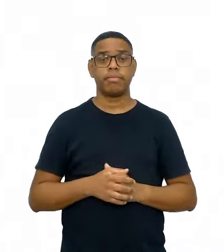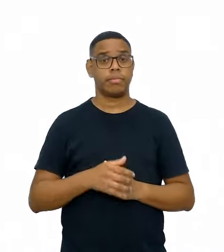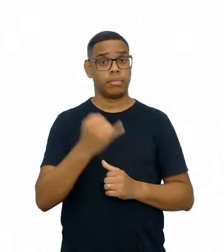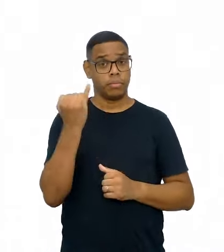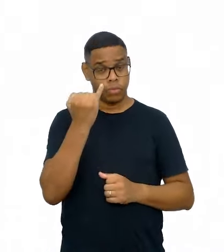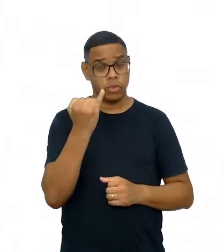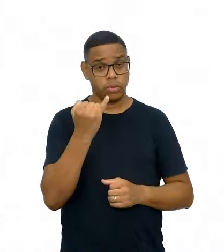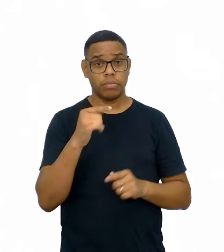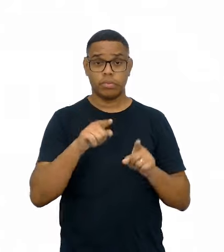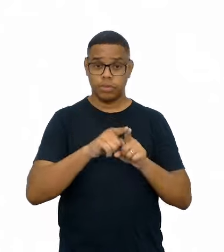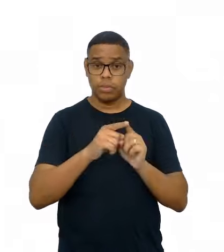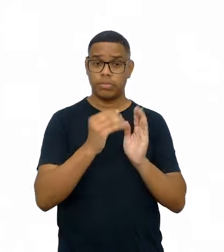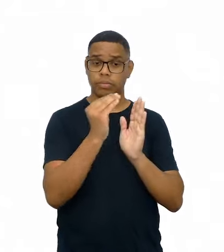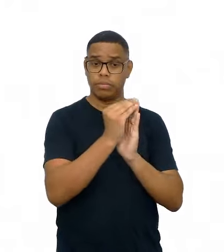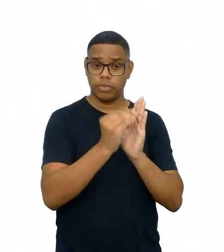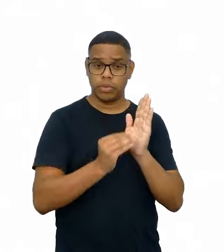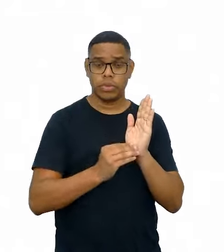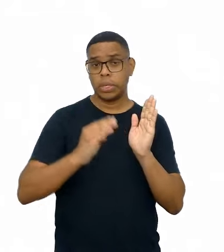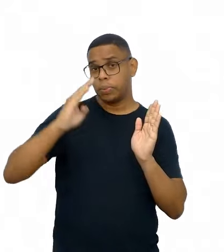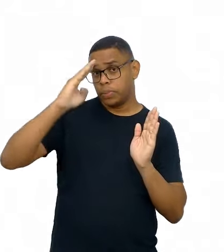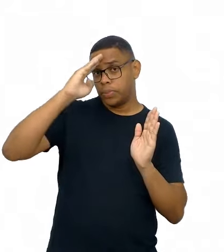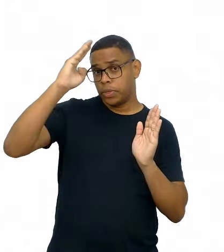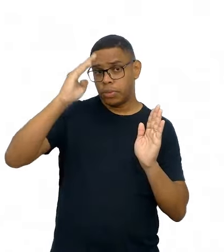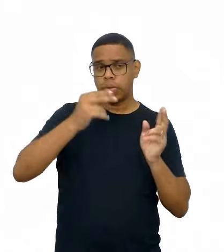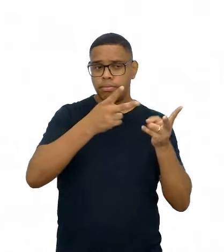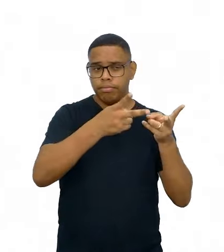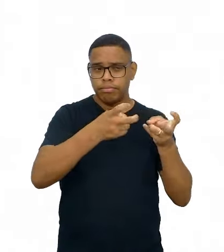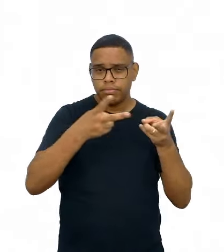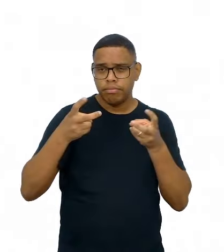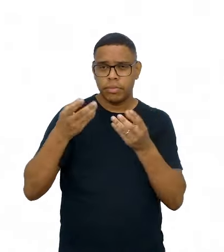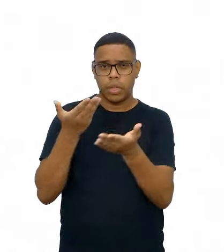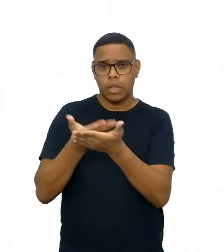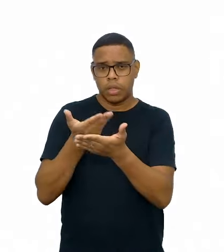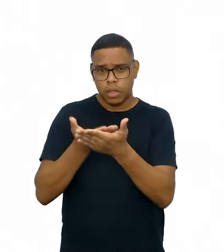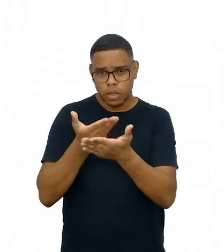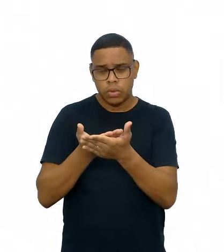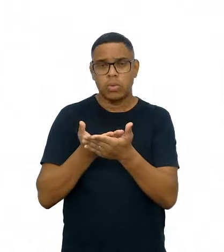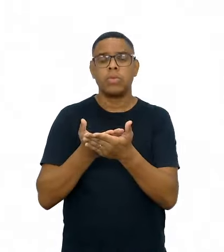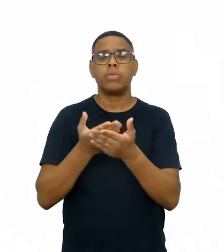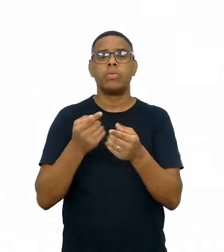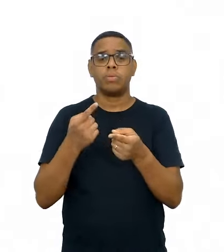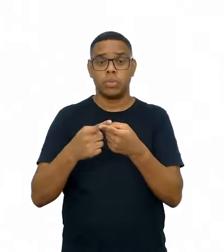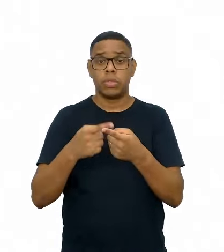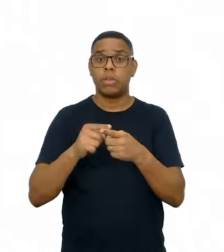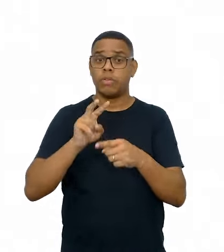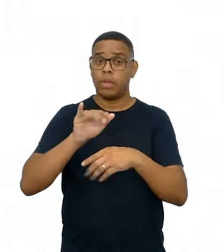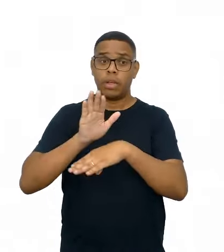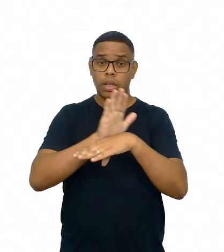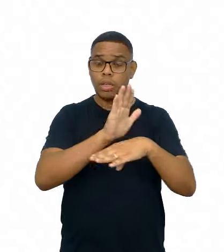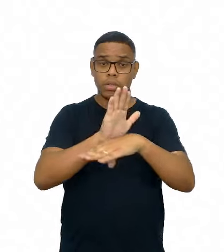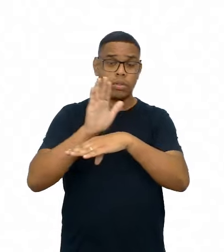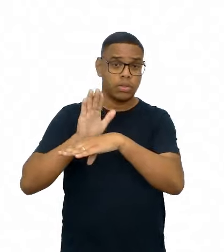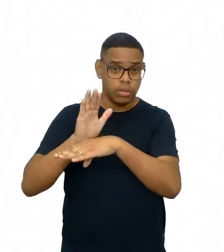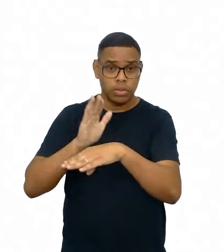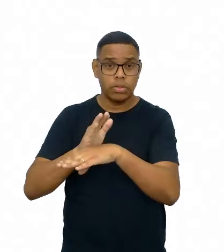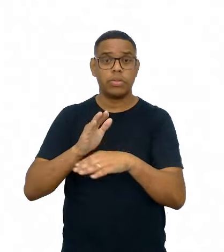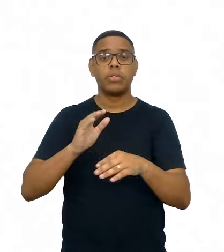elas ajudarão na aula seguinte, em que produzirão o resumo.